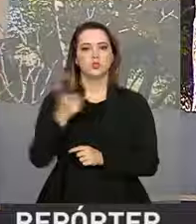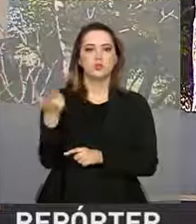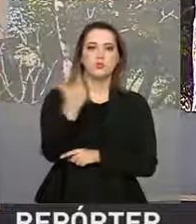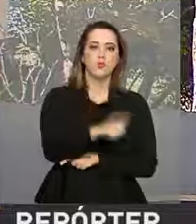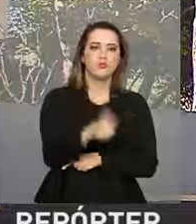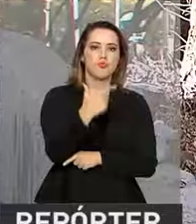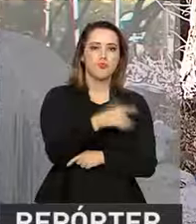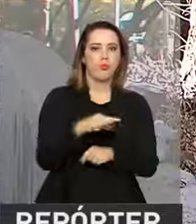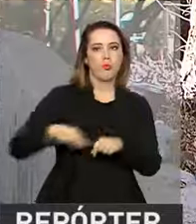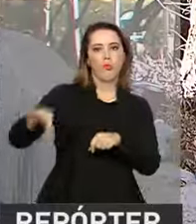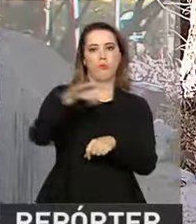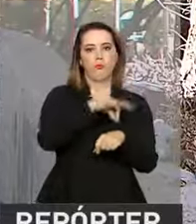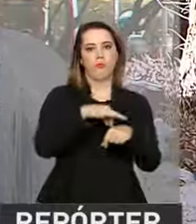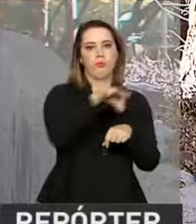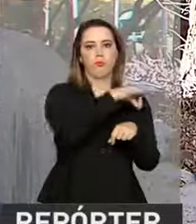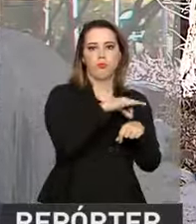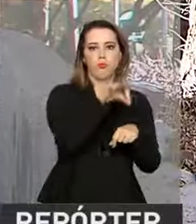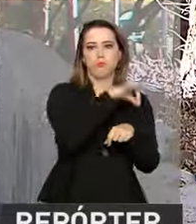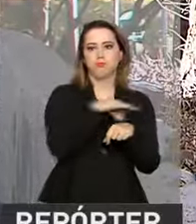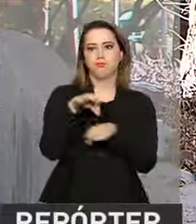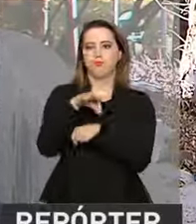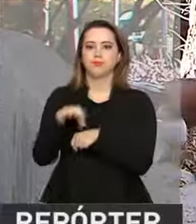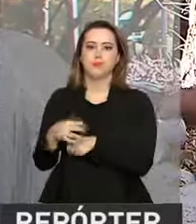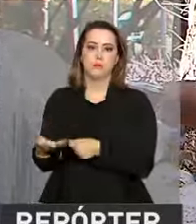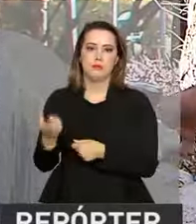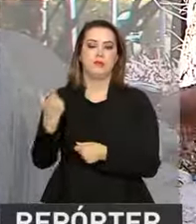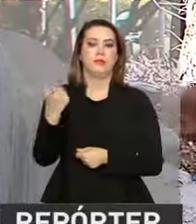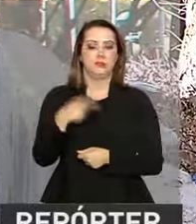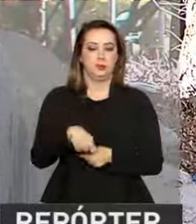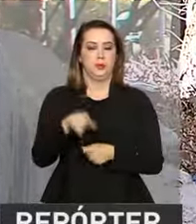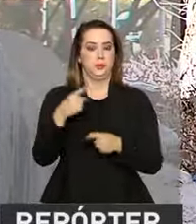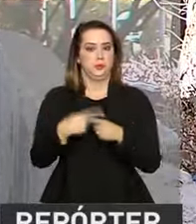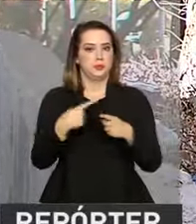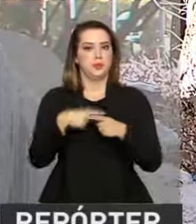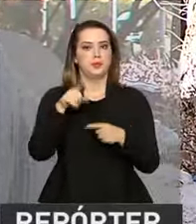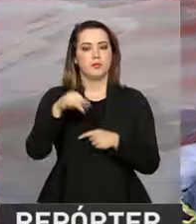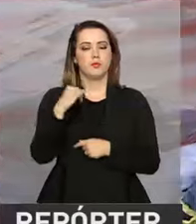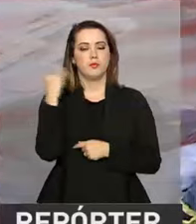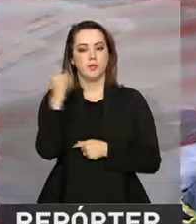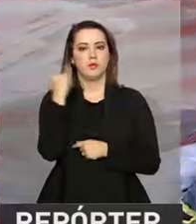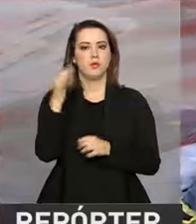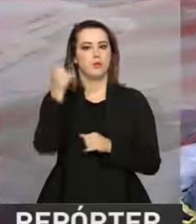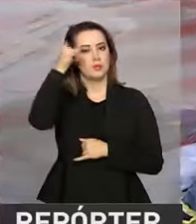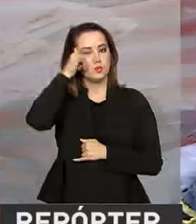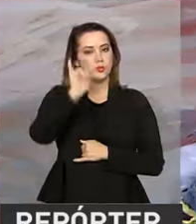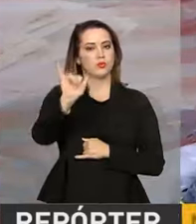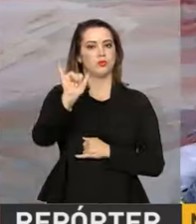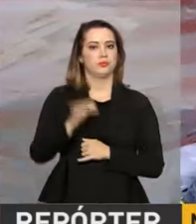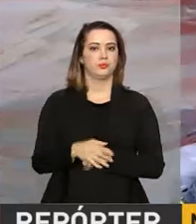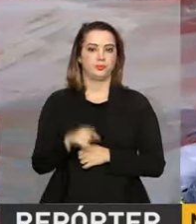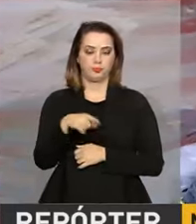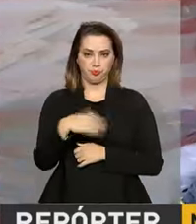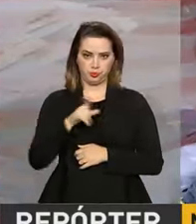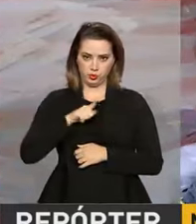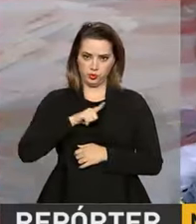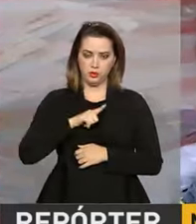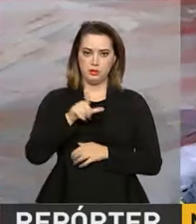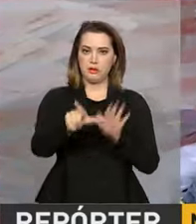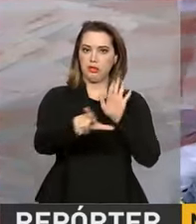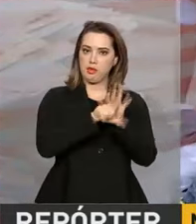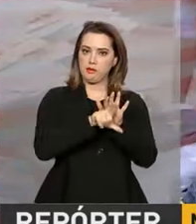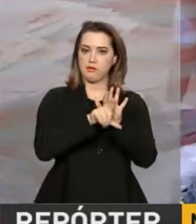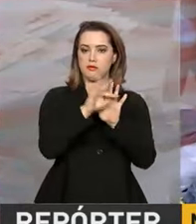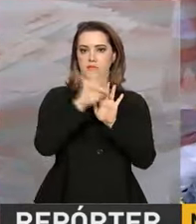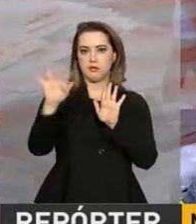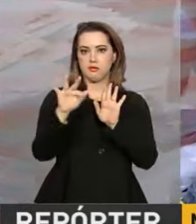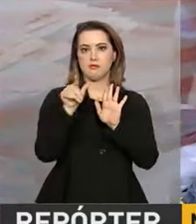infestação de mosquitos, né? Então, é por isso a importância de prevenção. A partir de agora, uma lei federal que trata das medidas